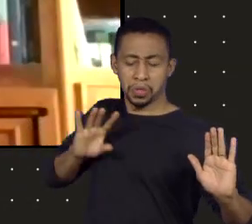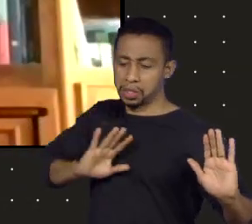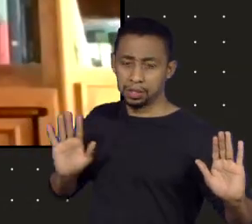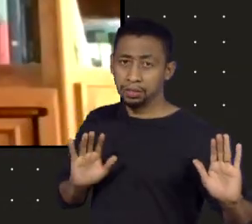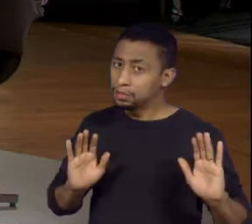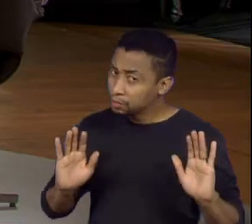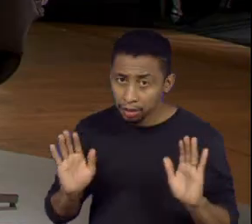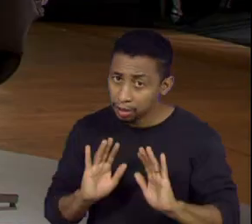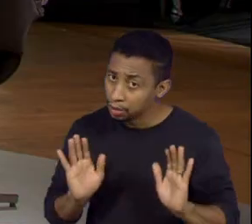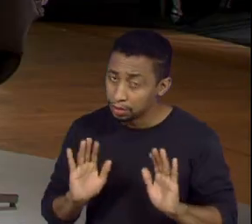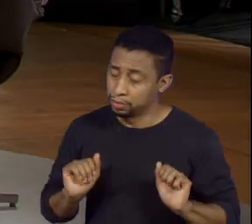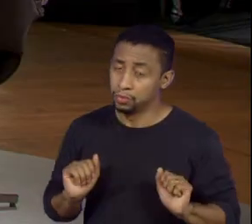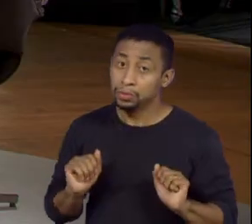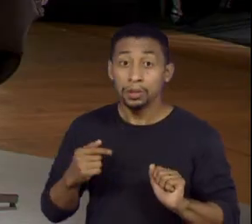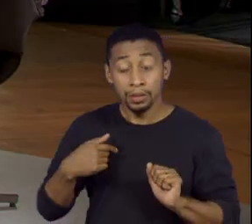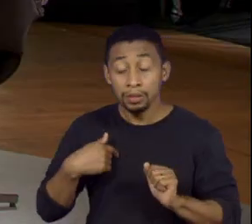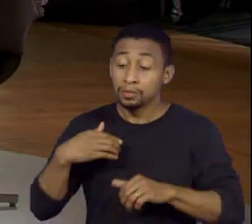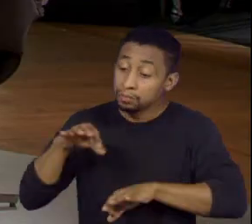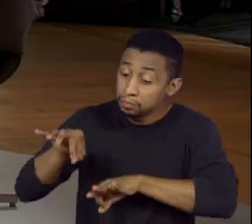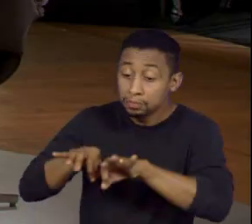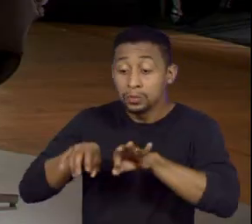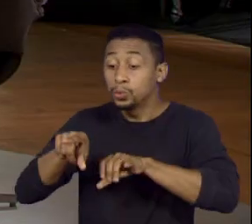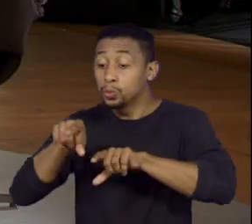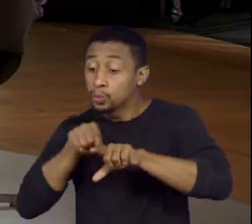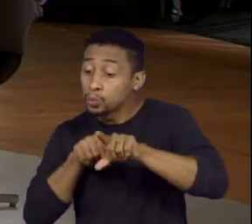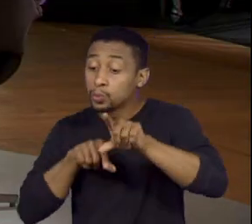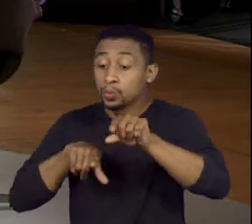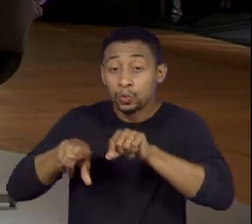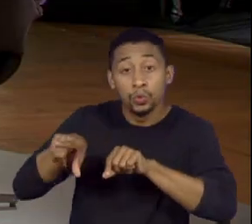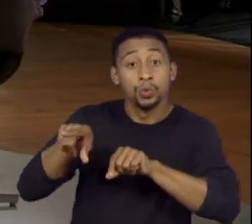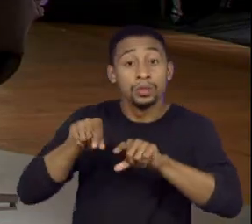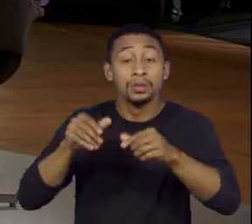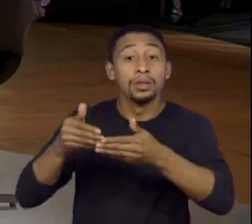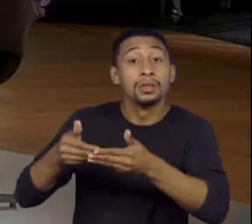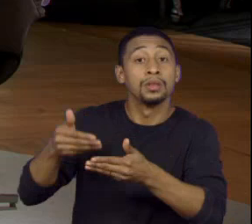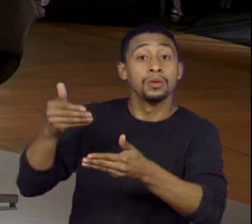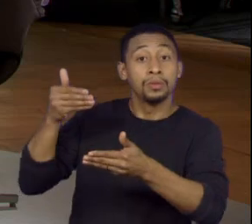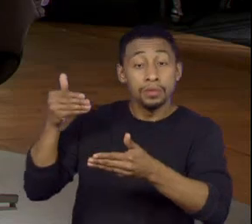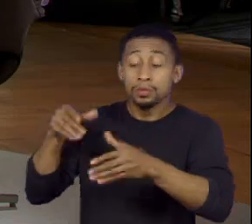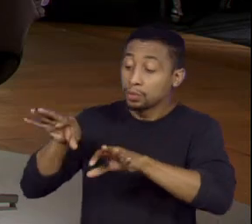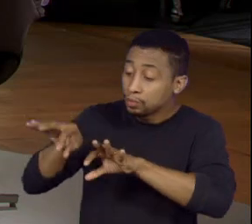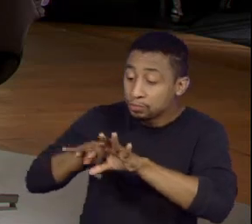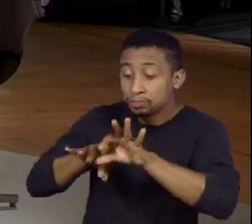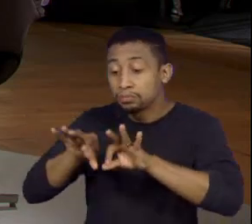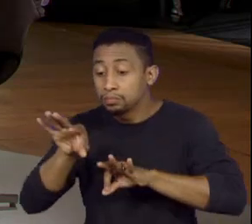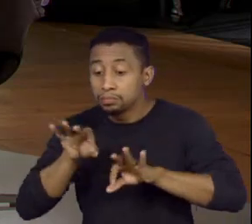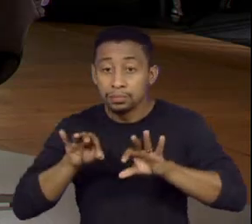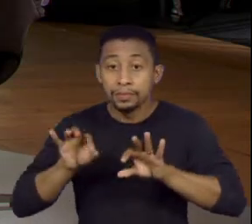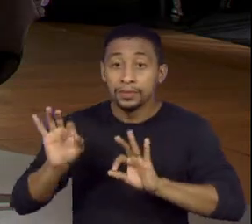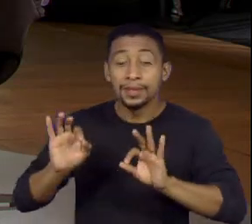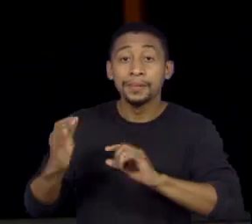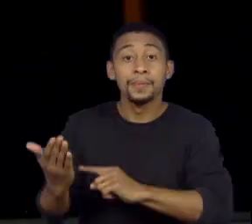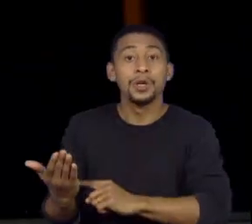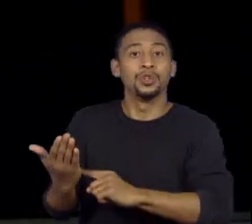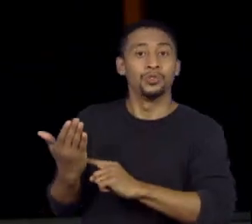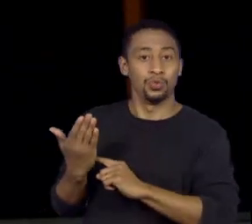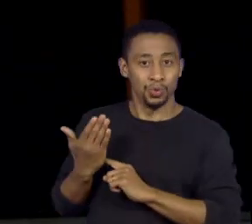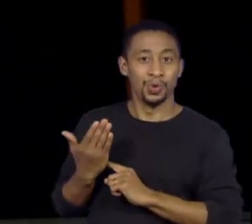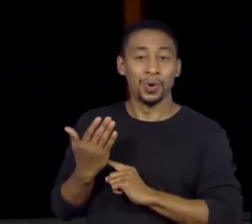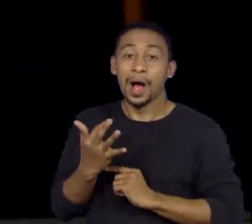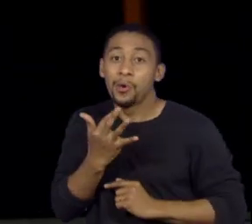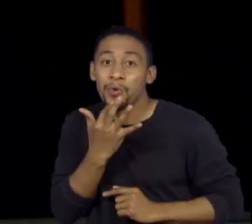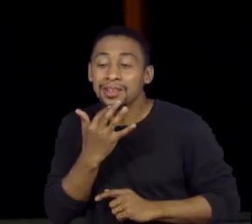Não, eu fiz escolhas. E as escolhas que eu fiz lá no começo me aproximaram das